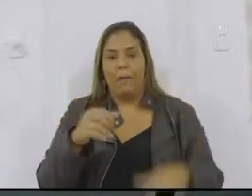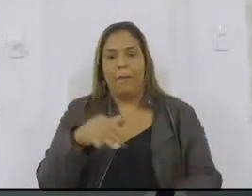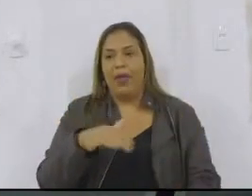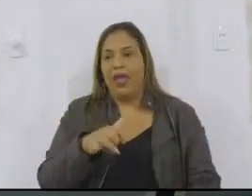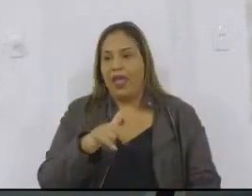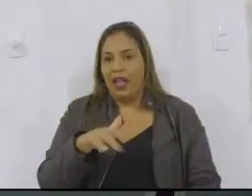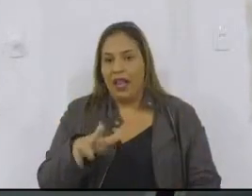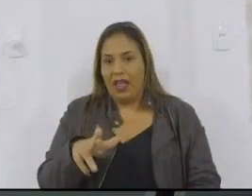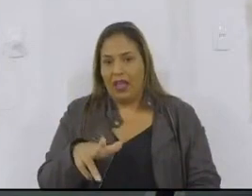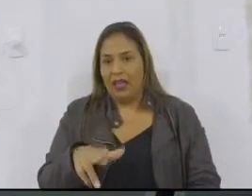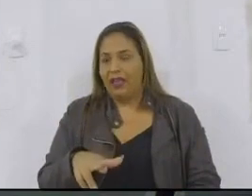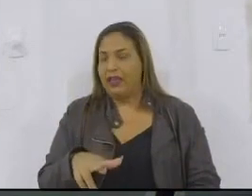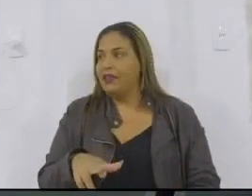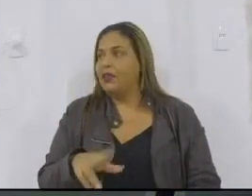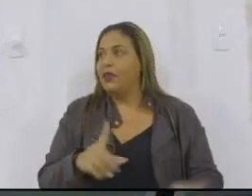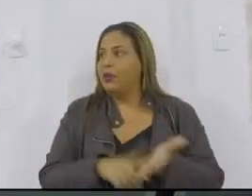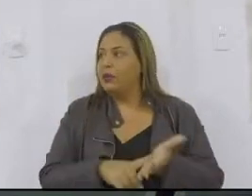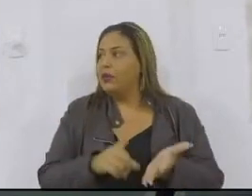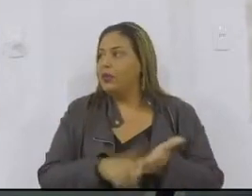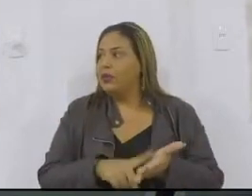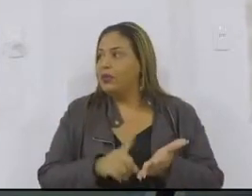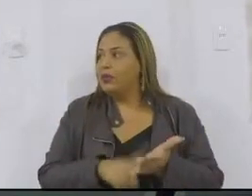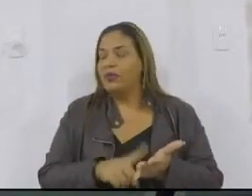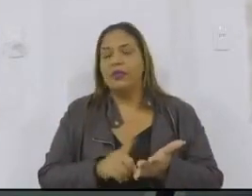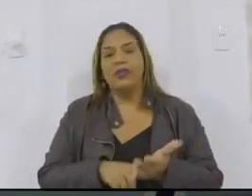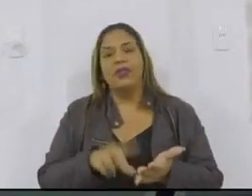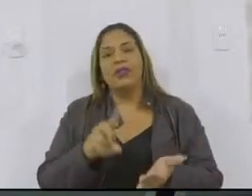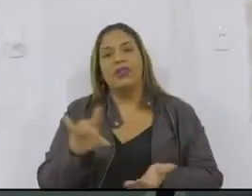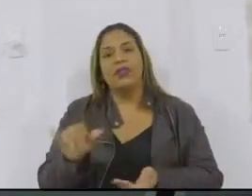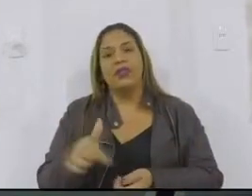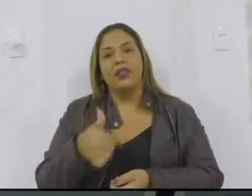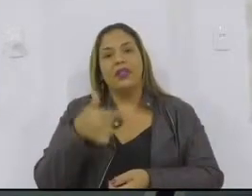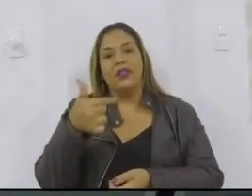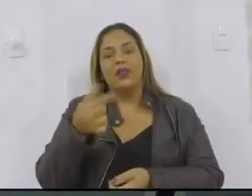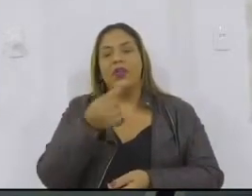Souza, marcando então a próxima sessão para o dia 2